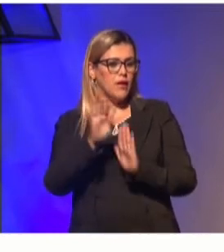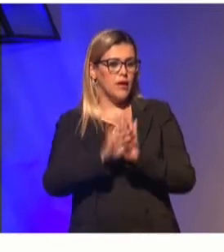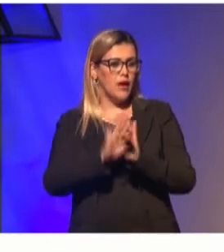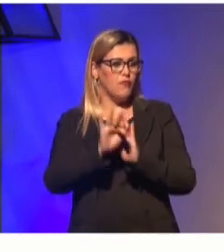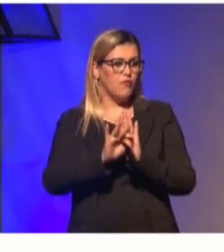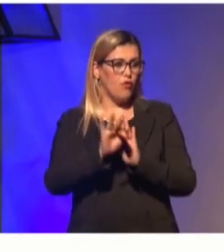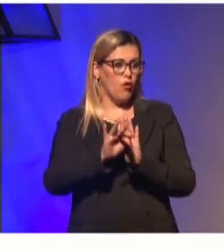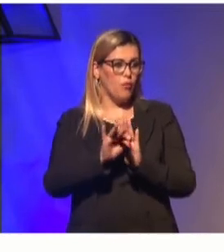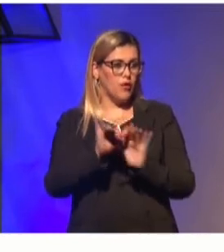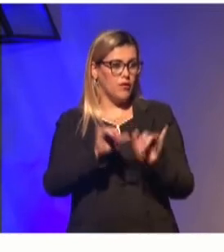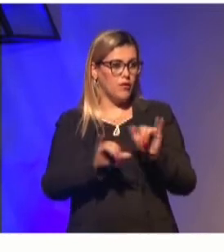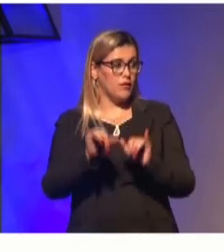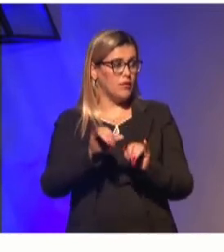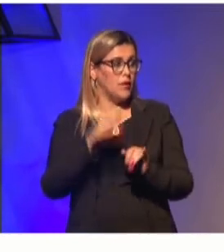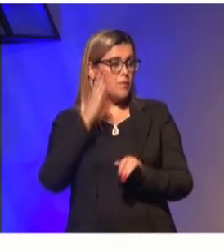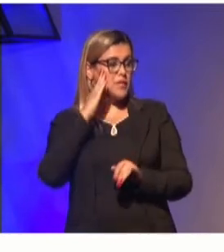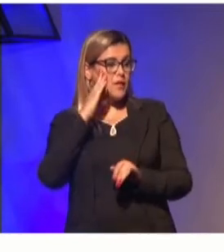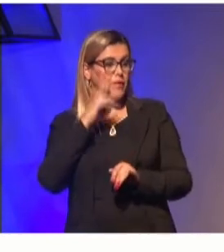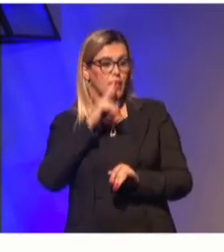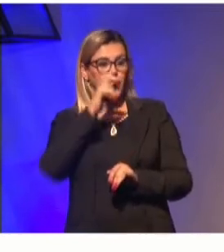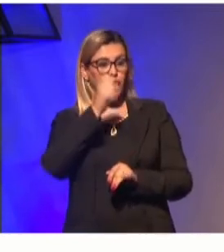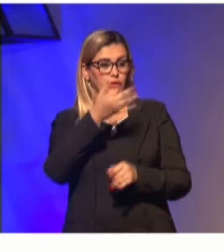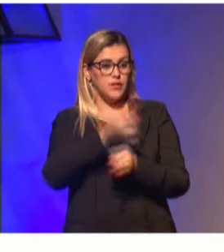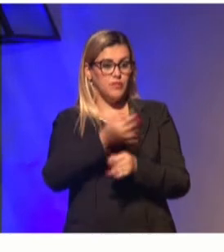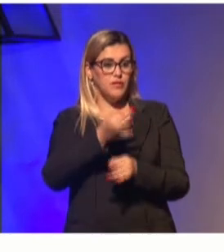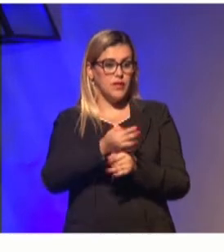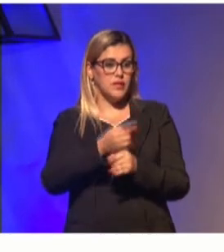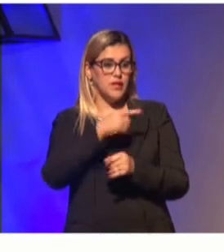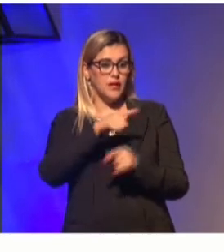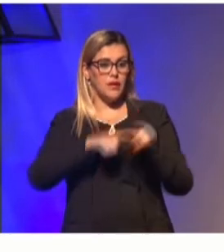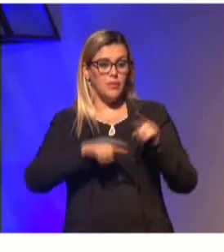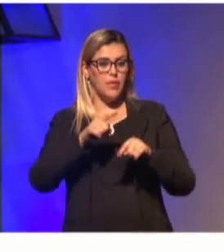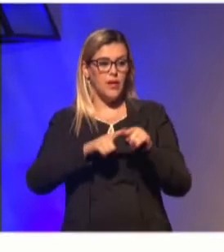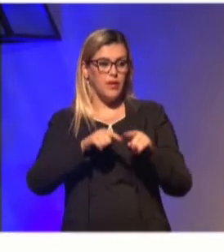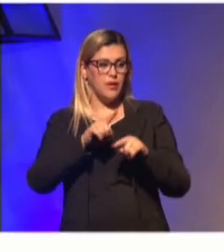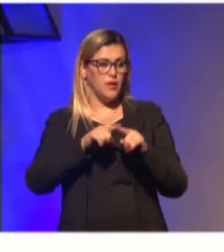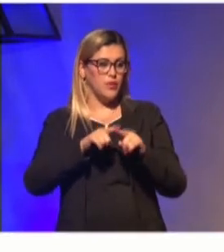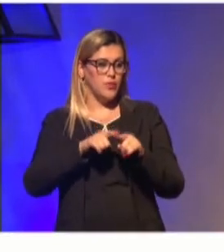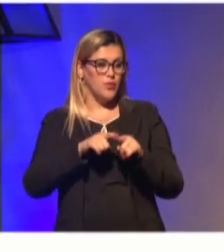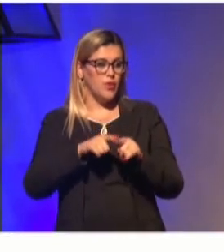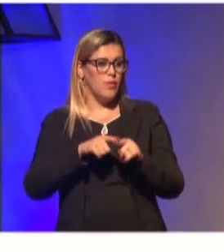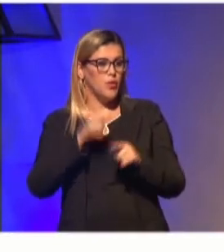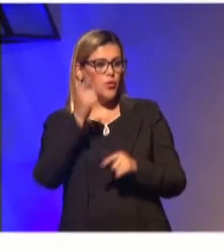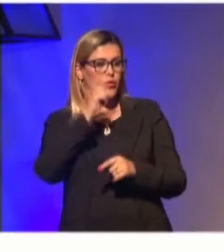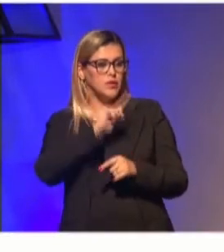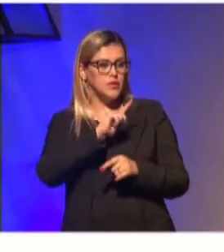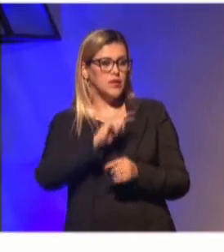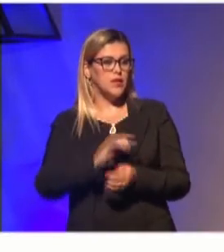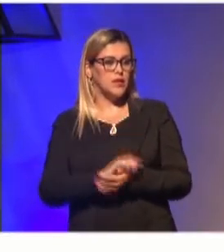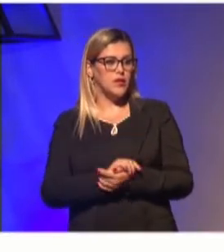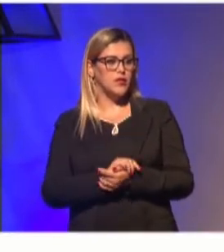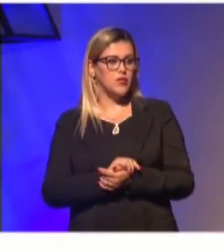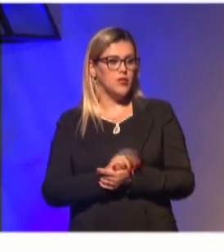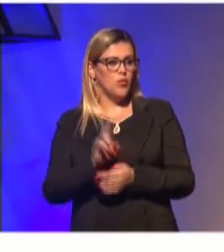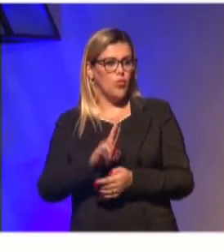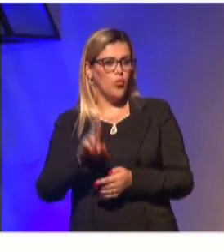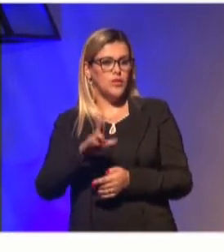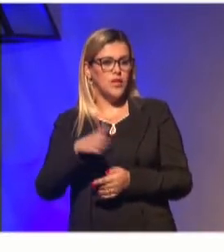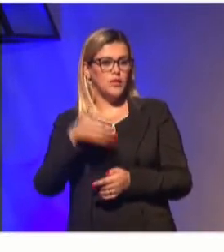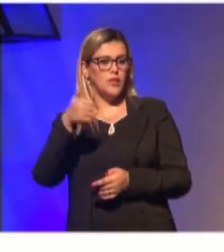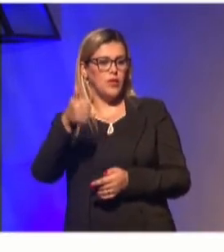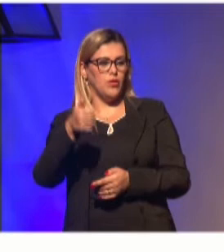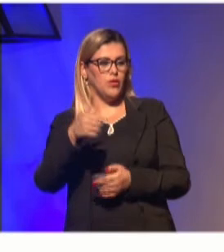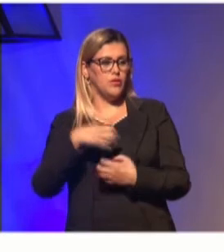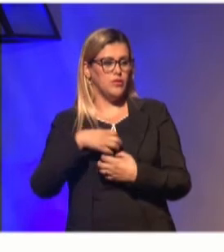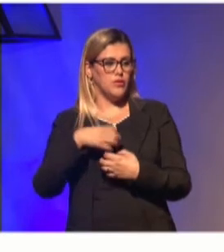potência daquele aparelho e também o tempo, entre outros parâmetros, para eu conseguir trabalhar da melhor maneira